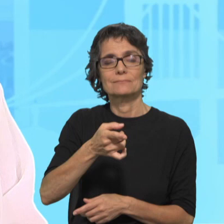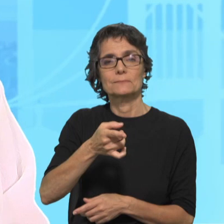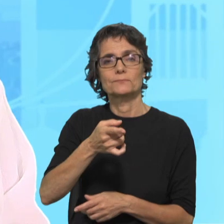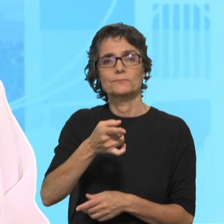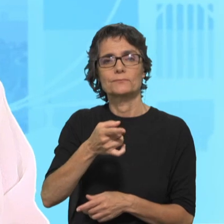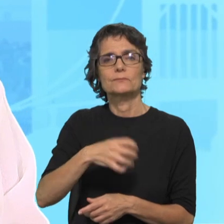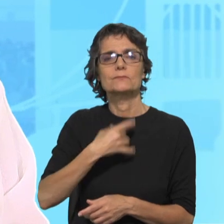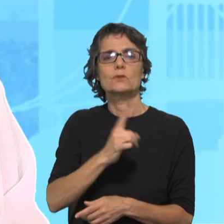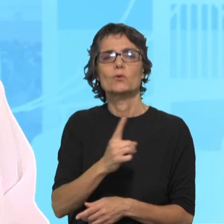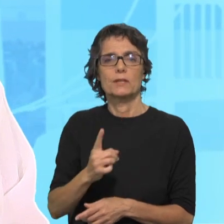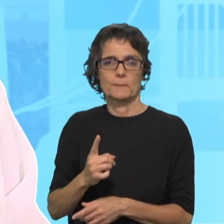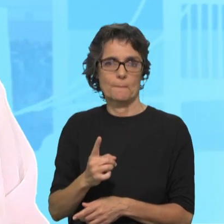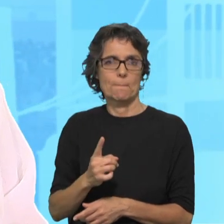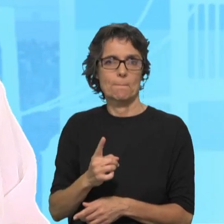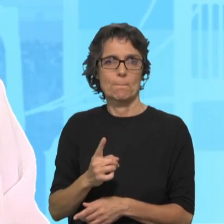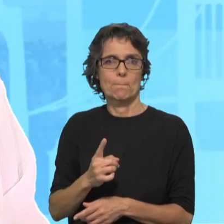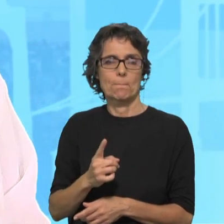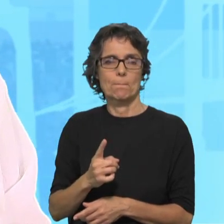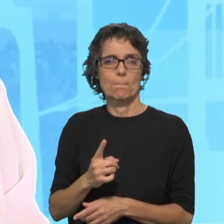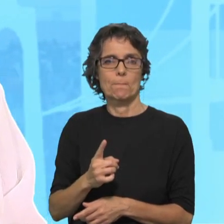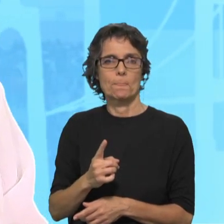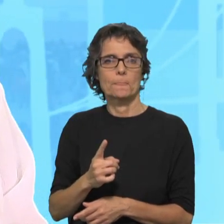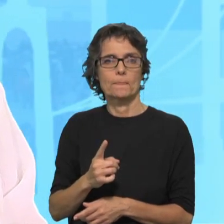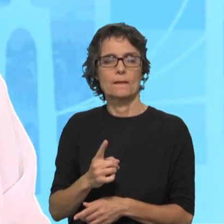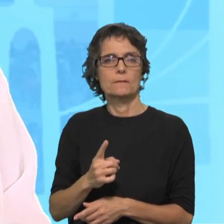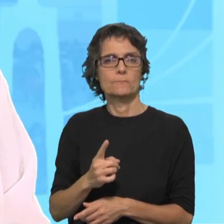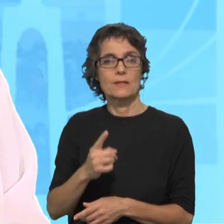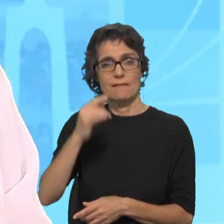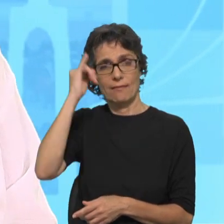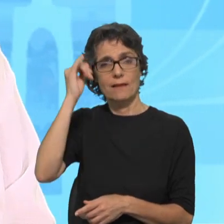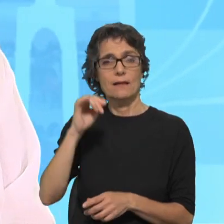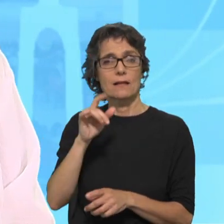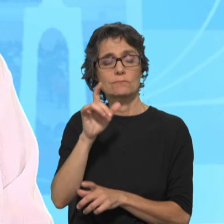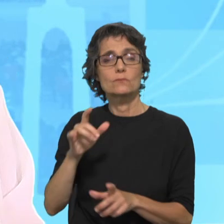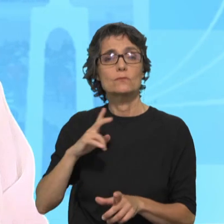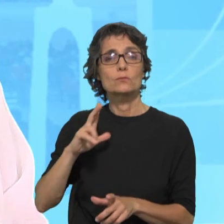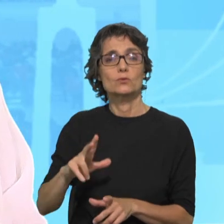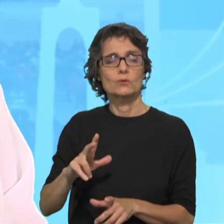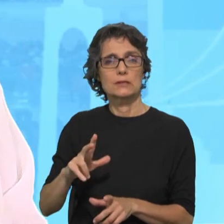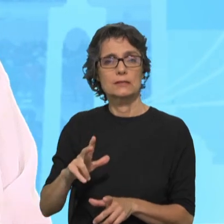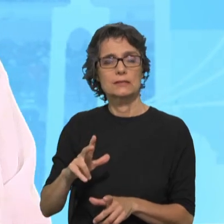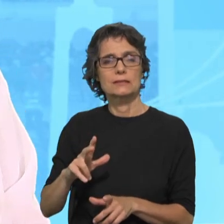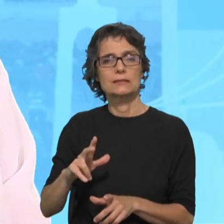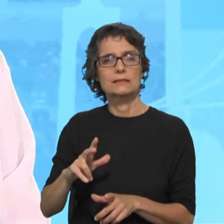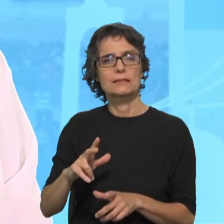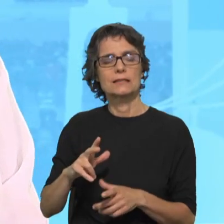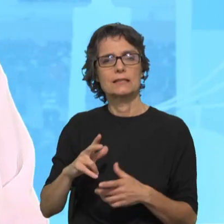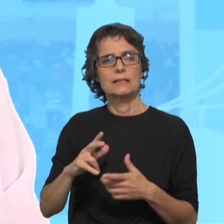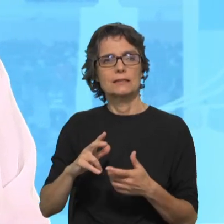que havia muita facilidade, ou considerava-se que os portugueses tinham uma predisposição para se